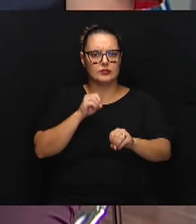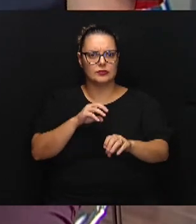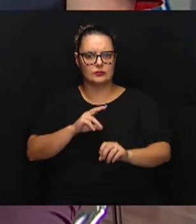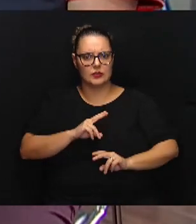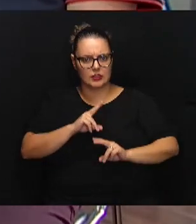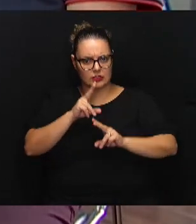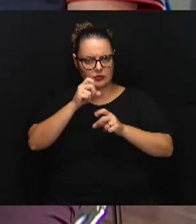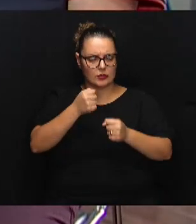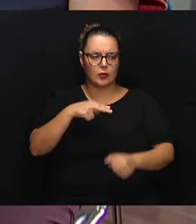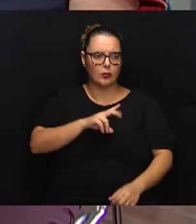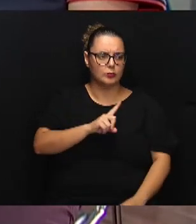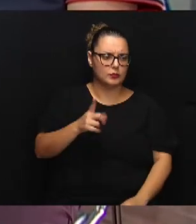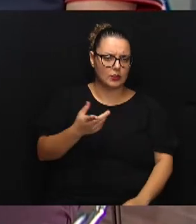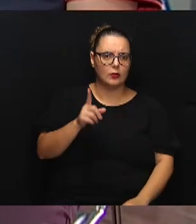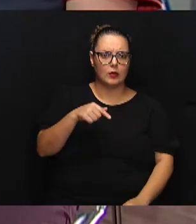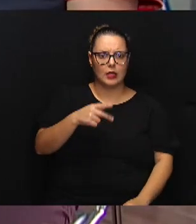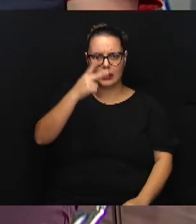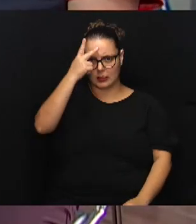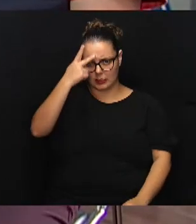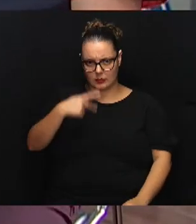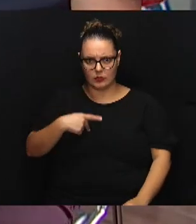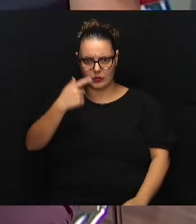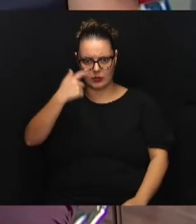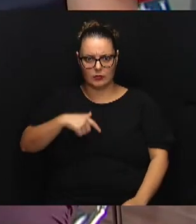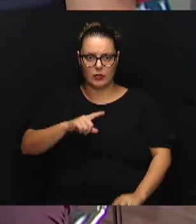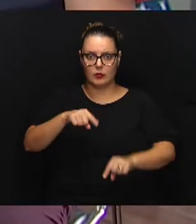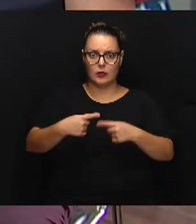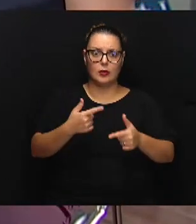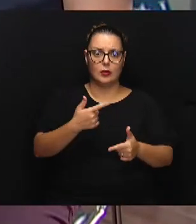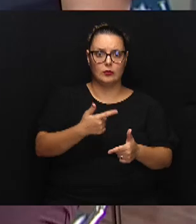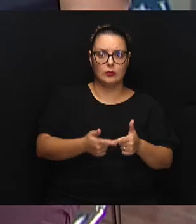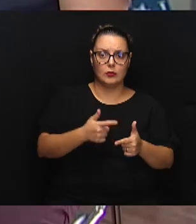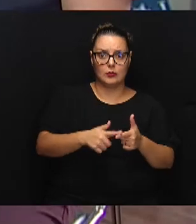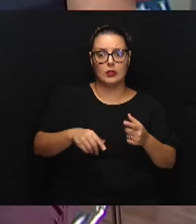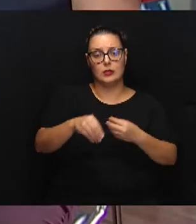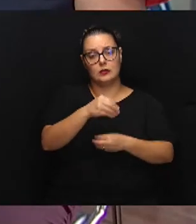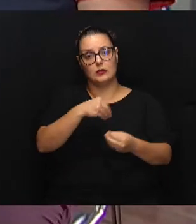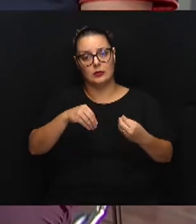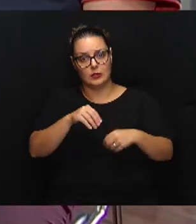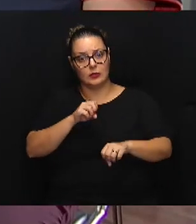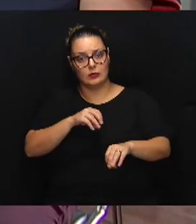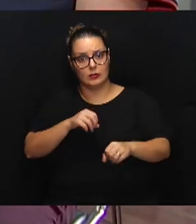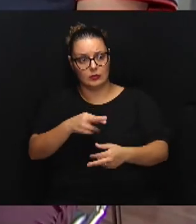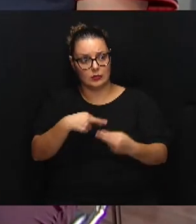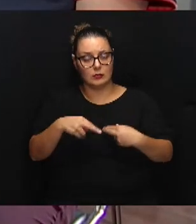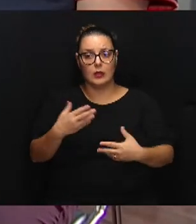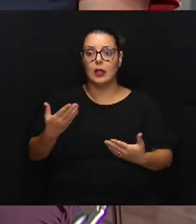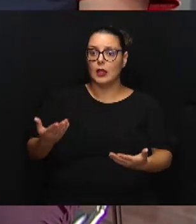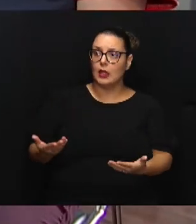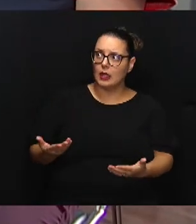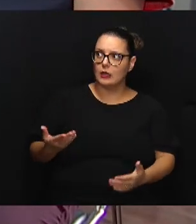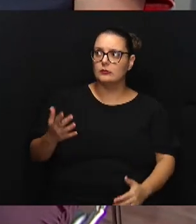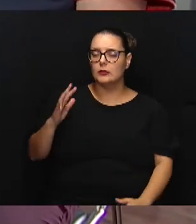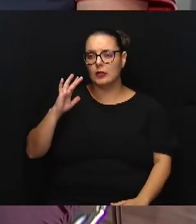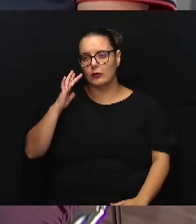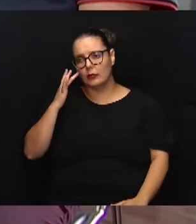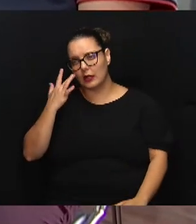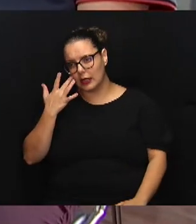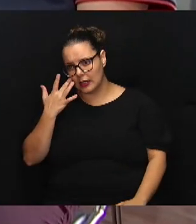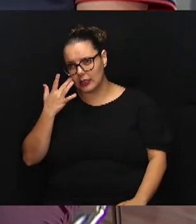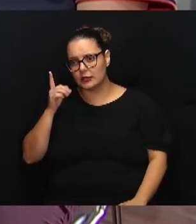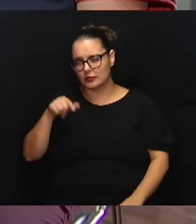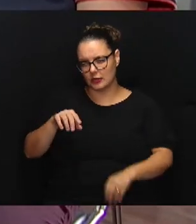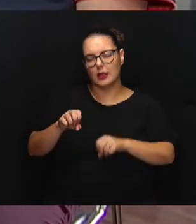forte ou não, isso é da pessoa, é um outro problema que já não envolve tanto a educação assim? Eu acho que plenamente é a